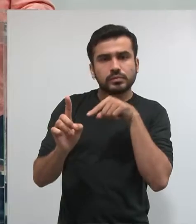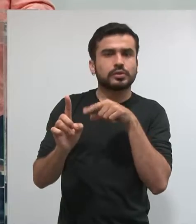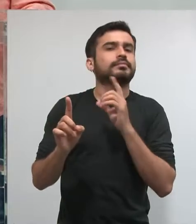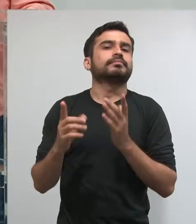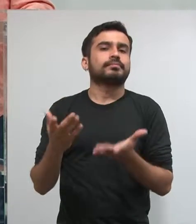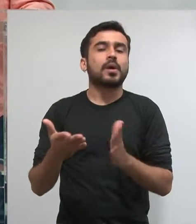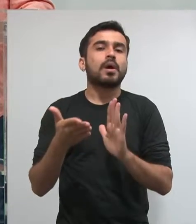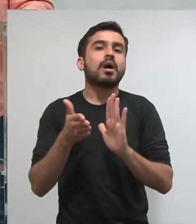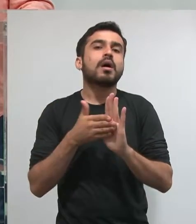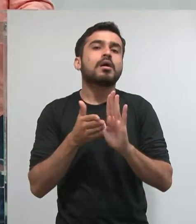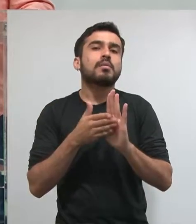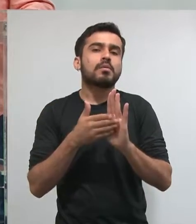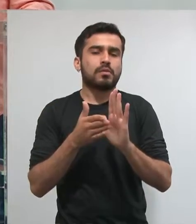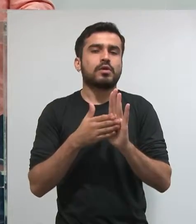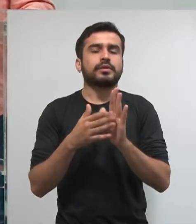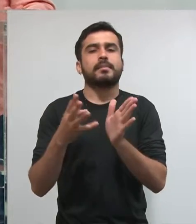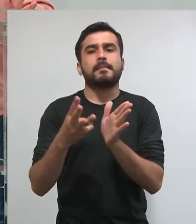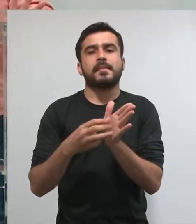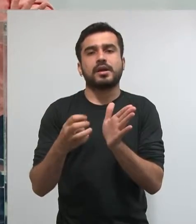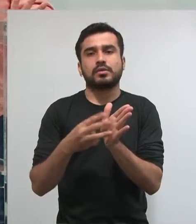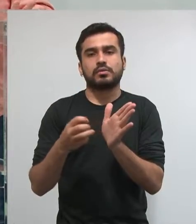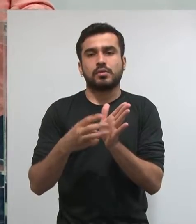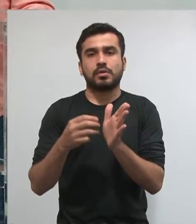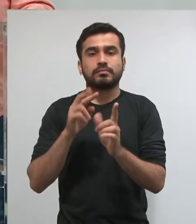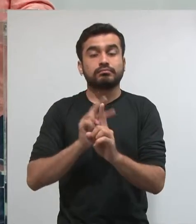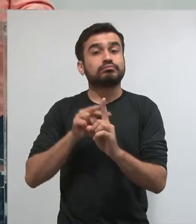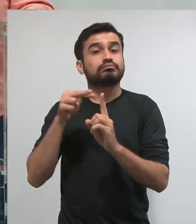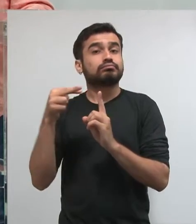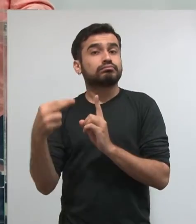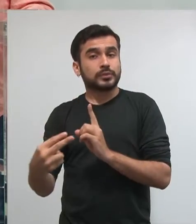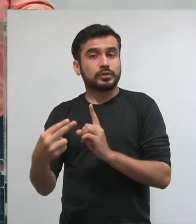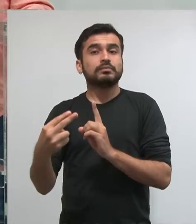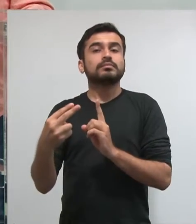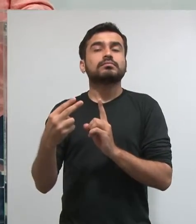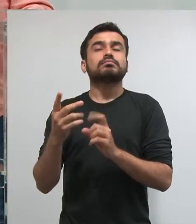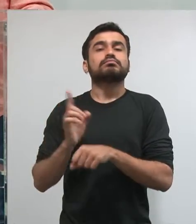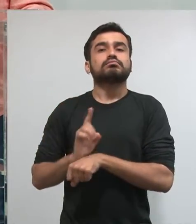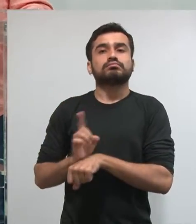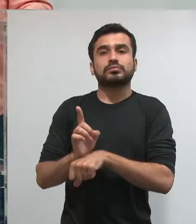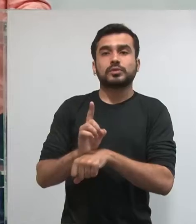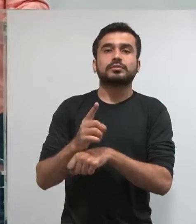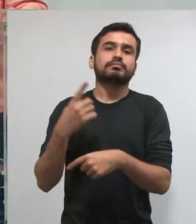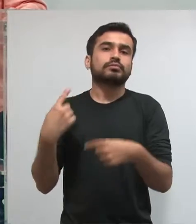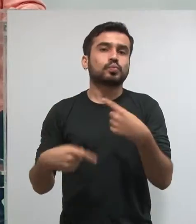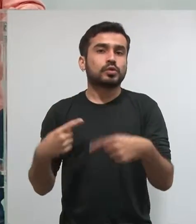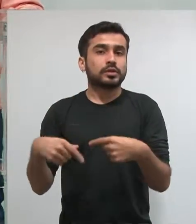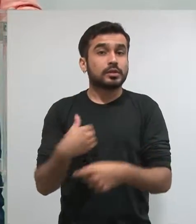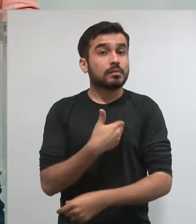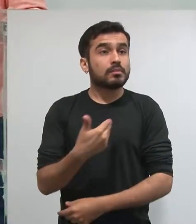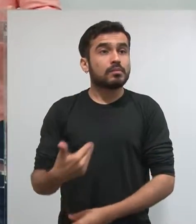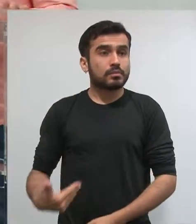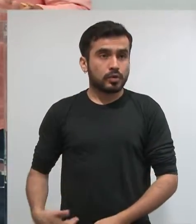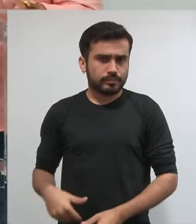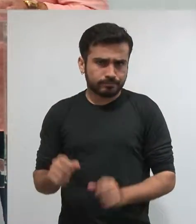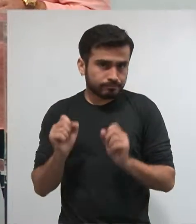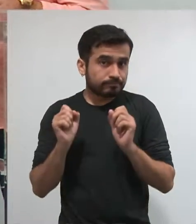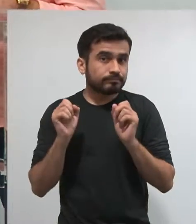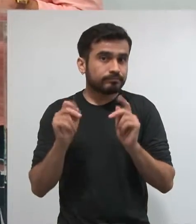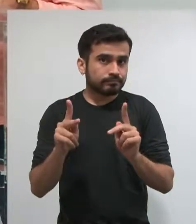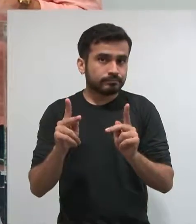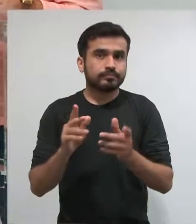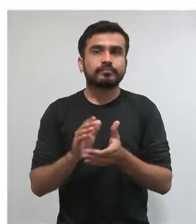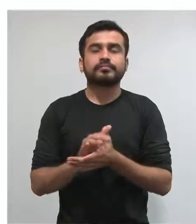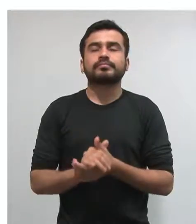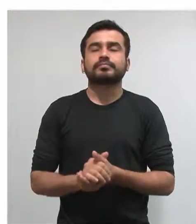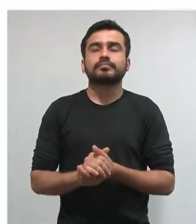uma proposta metodológica para esse olhar voltado para o monitoramento de políticas públicas, ok? Então,